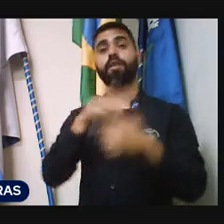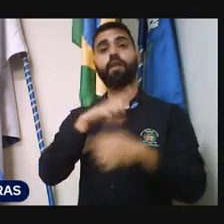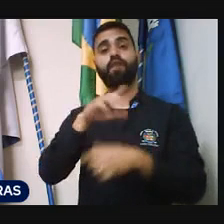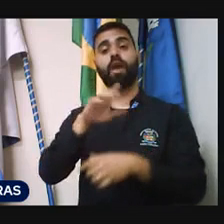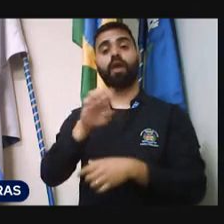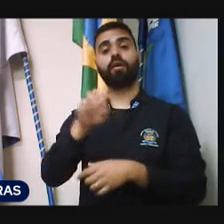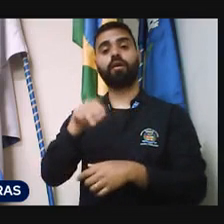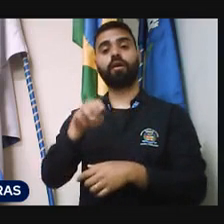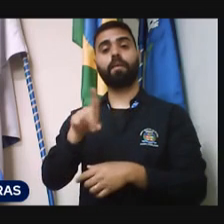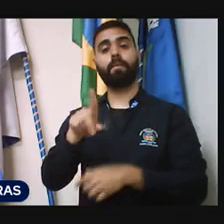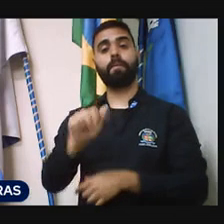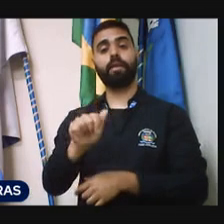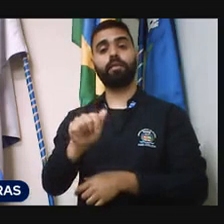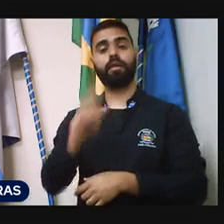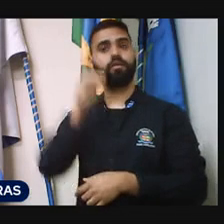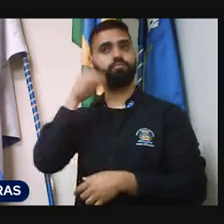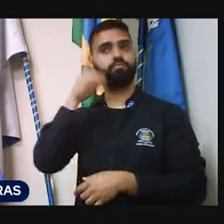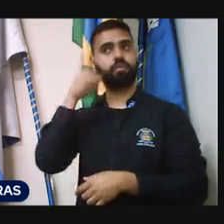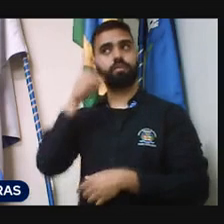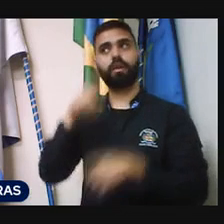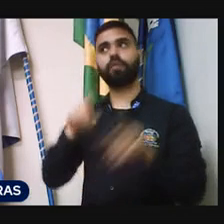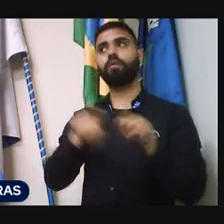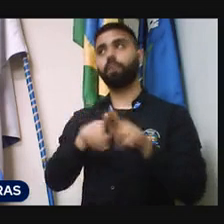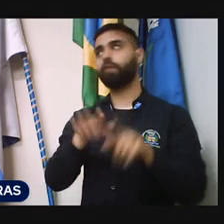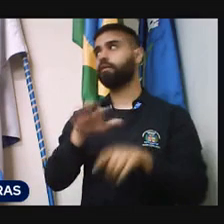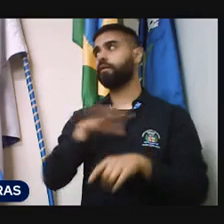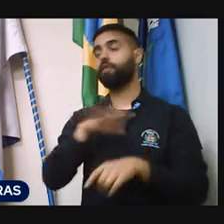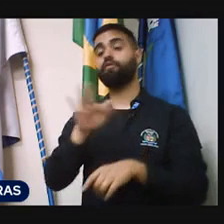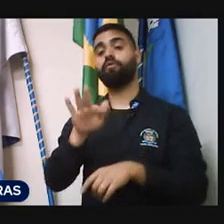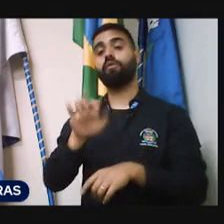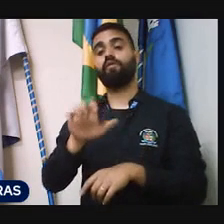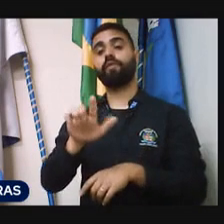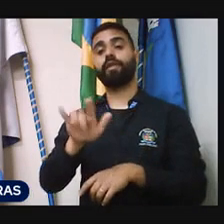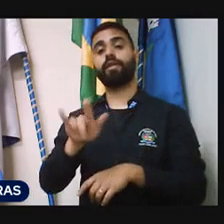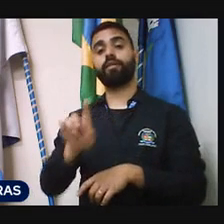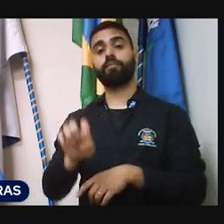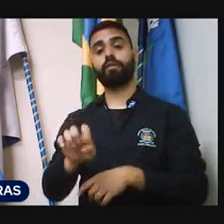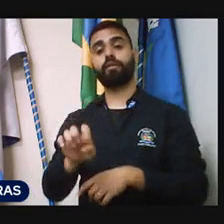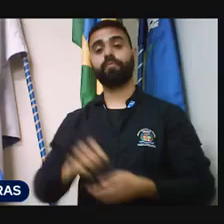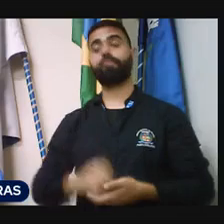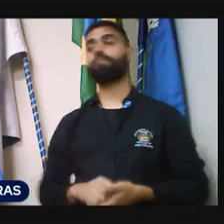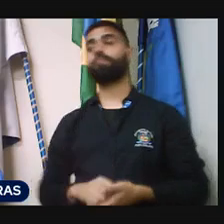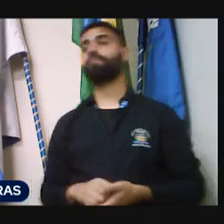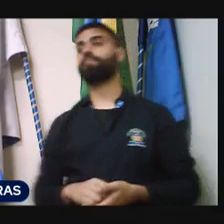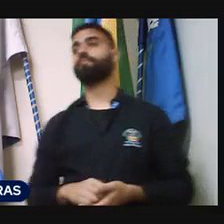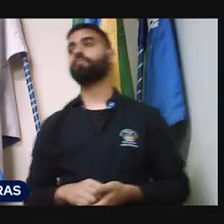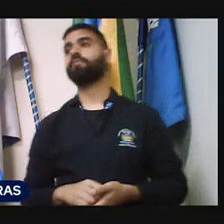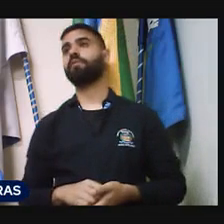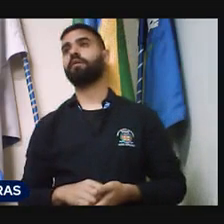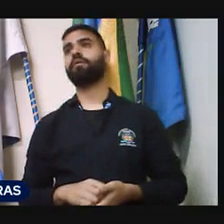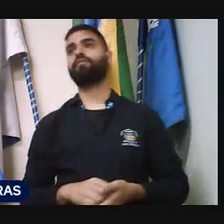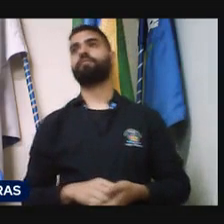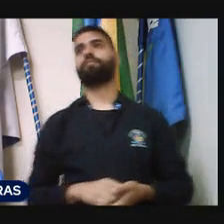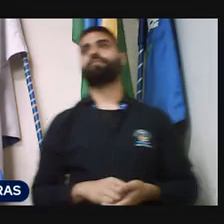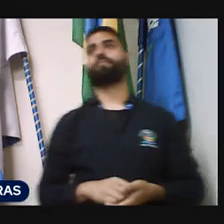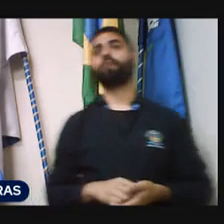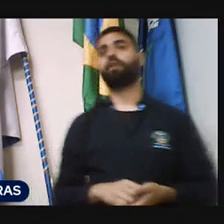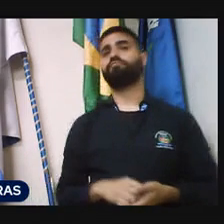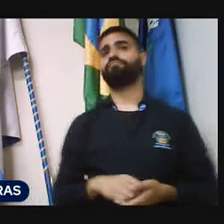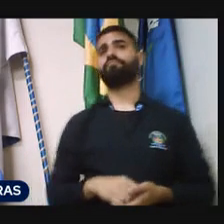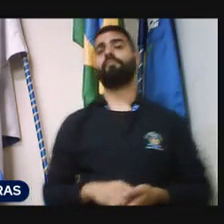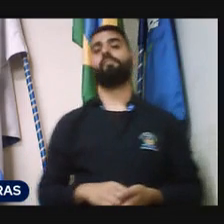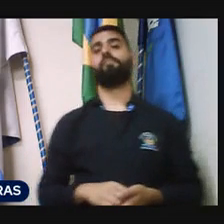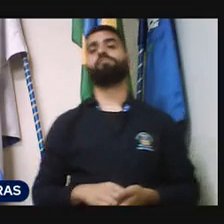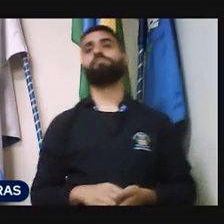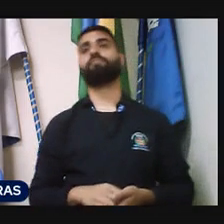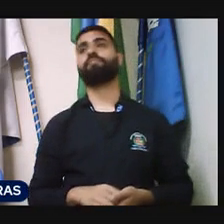possíveis né deputados inclusive do Felipe Então é não tem mais o que se fala com relação a